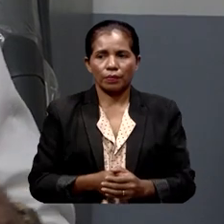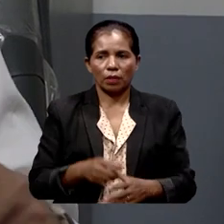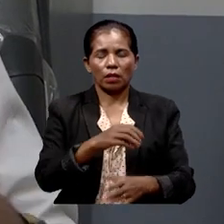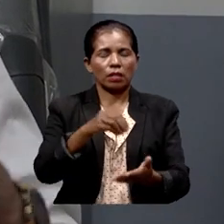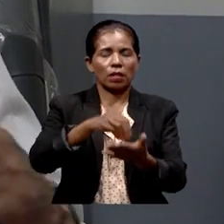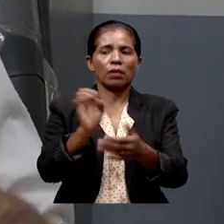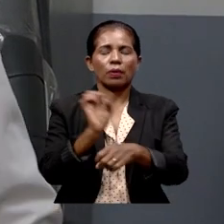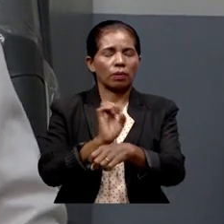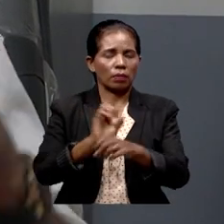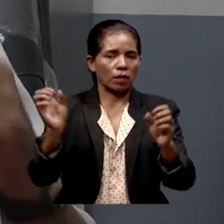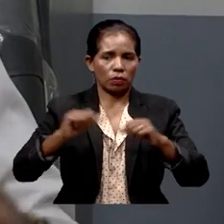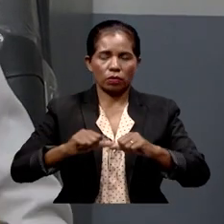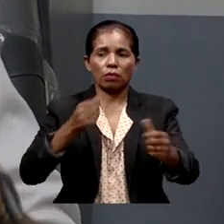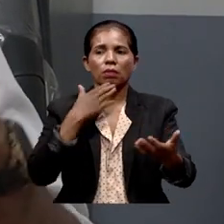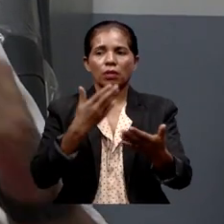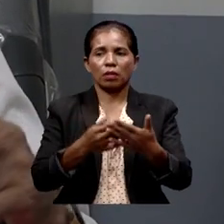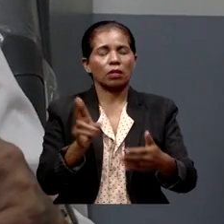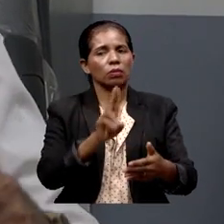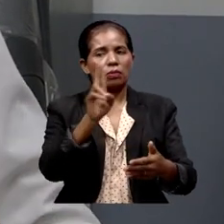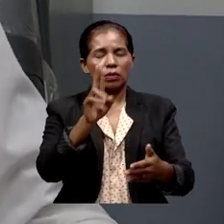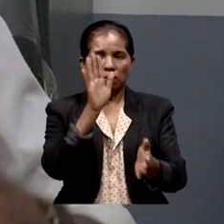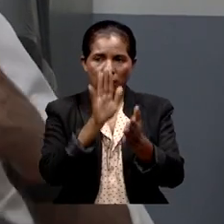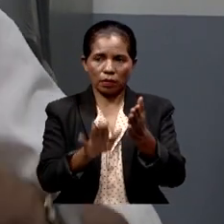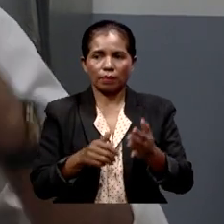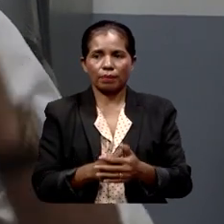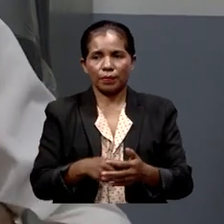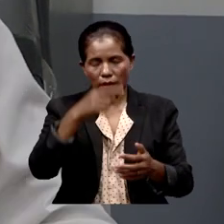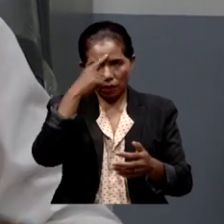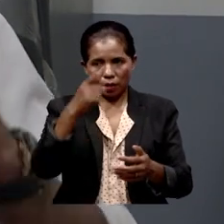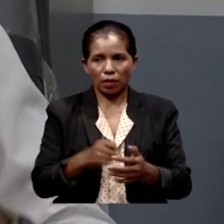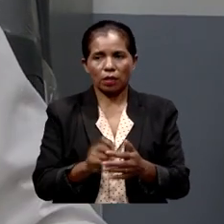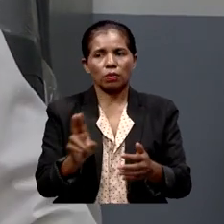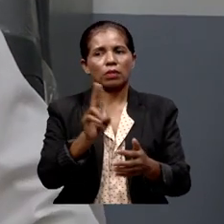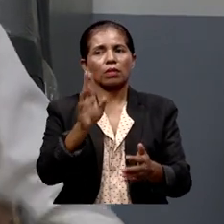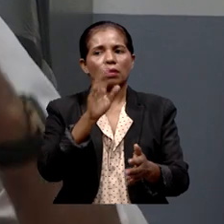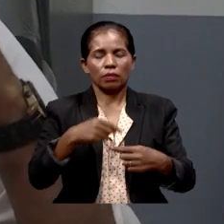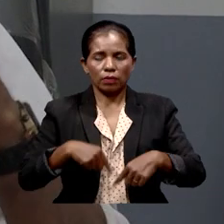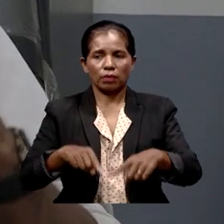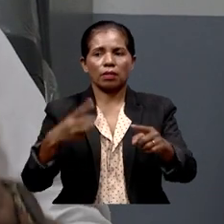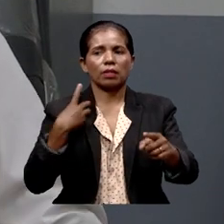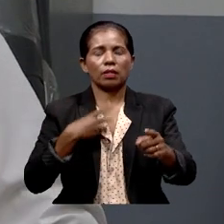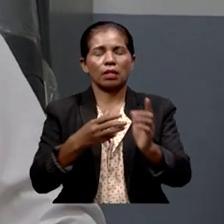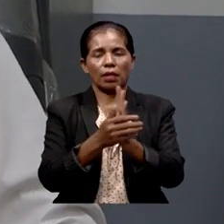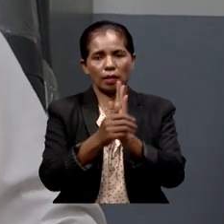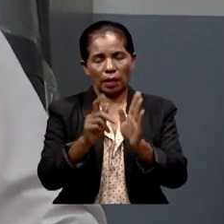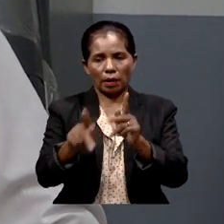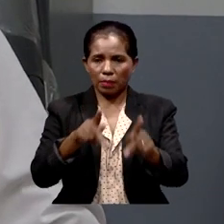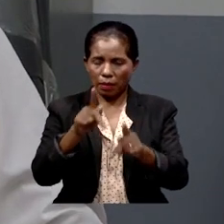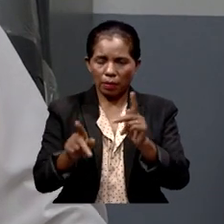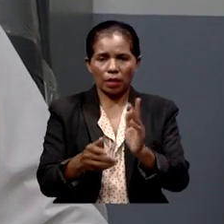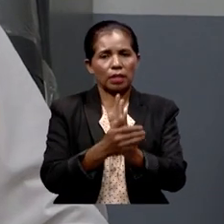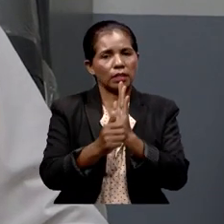diversificação na economia ka ladun la oho dia tamba executação ne be ki ki e tamba executação ki ki tam fila fali ba ohine kapasidade de executação ne